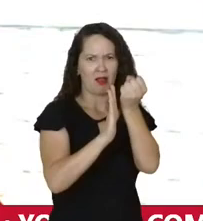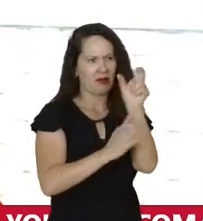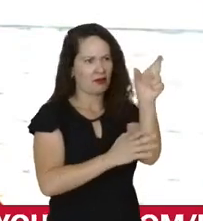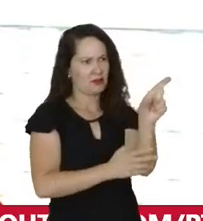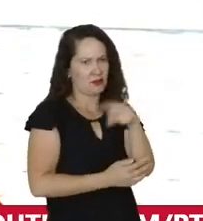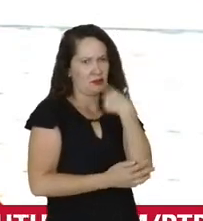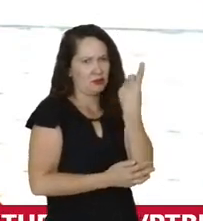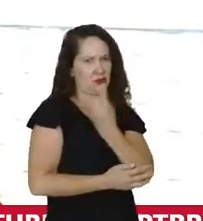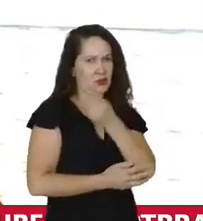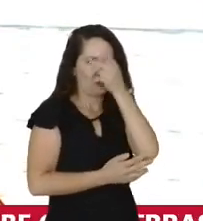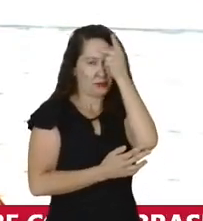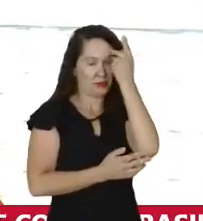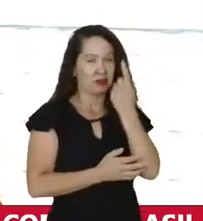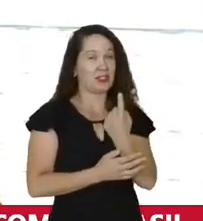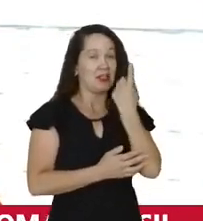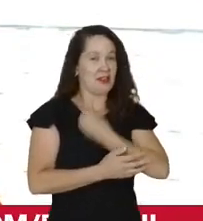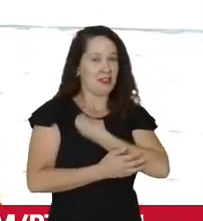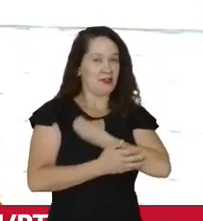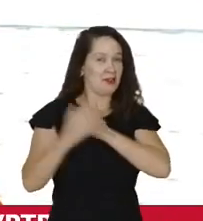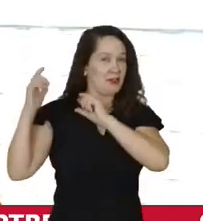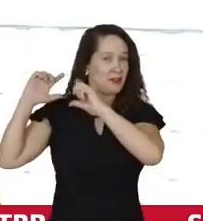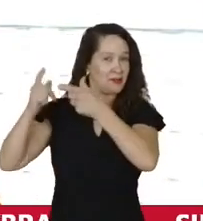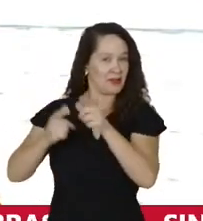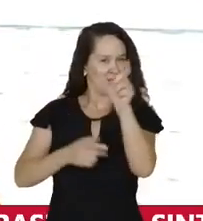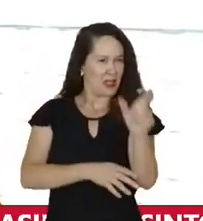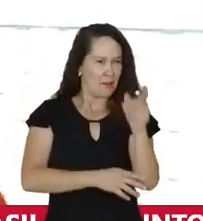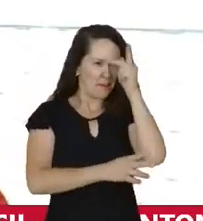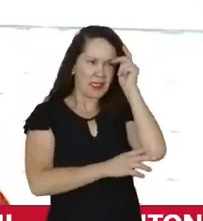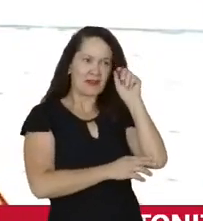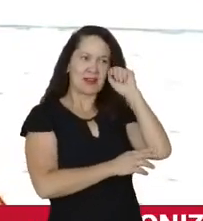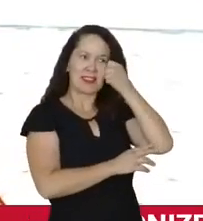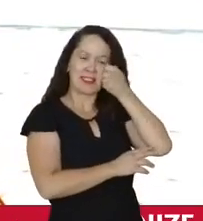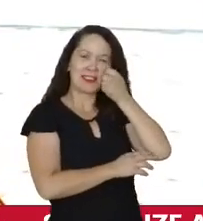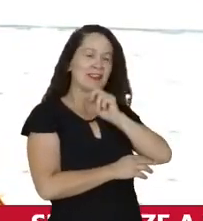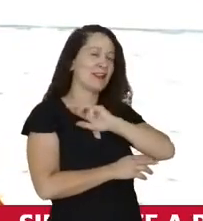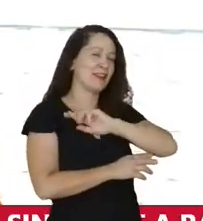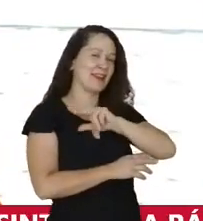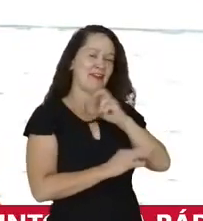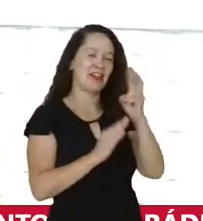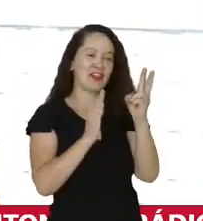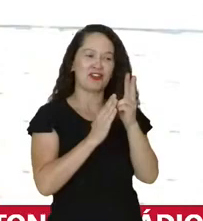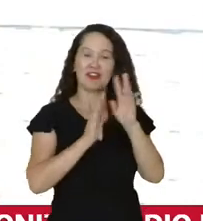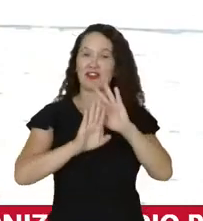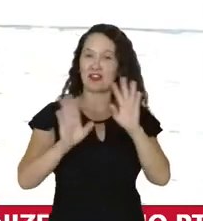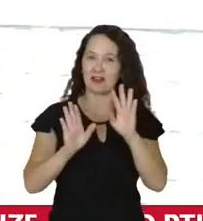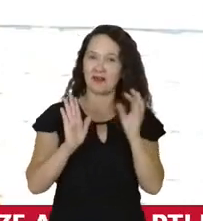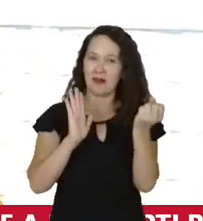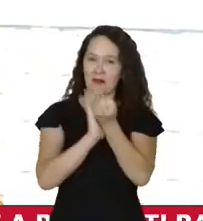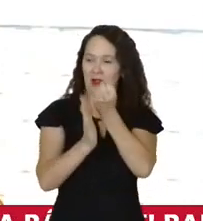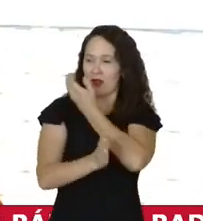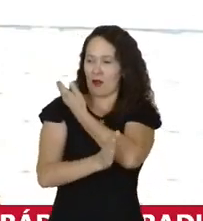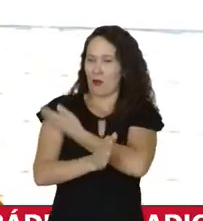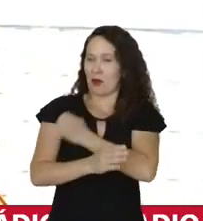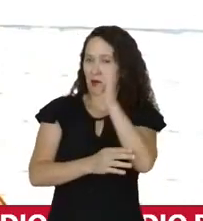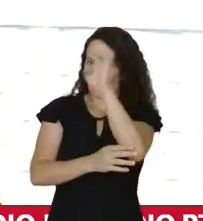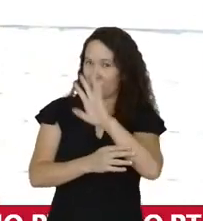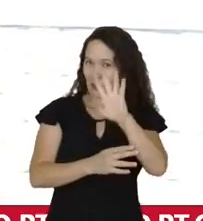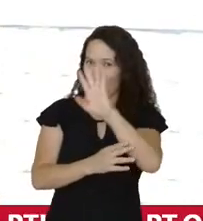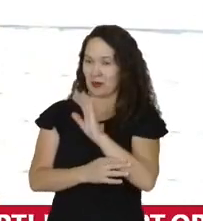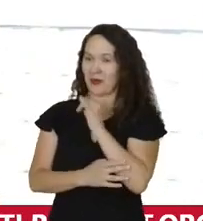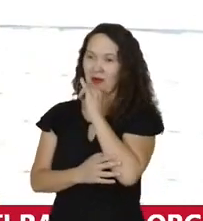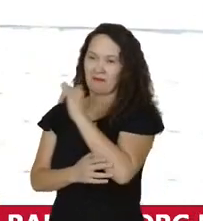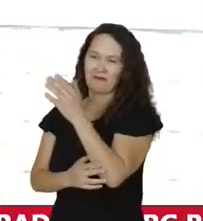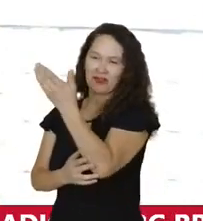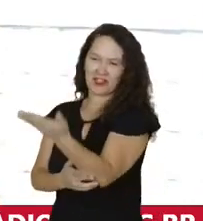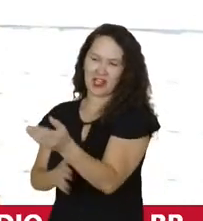para os nossos ancestrais, que não se colocavam enquanto pessoas negras, né, nem como indígenas. Esse é um rótulo que foram os brancos europeus que criaram